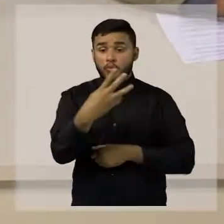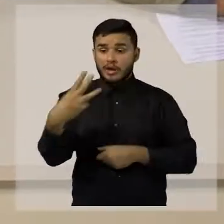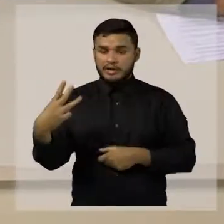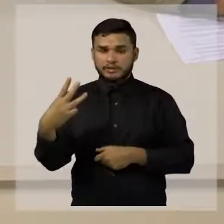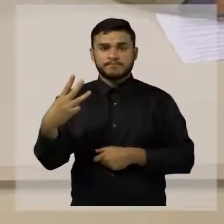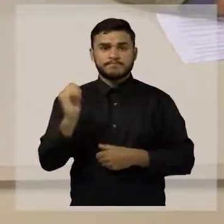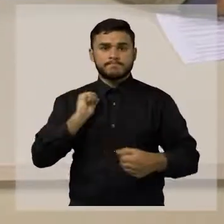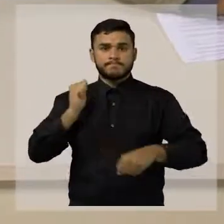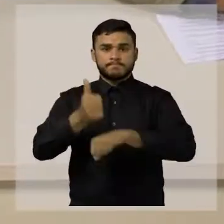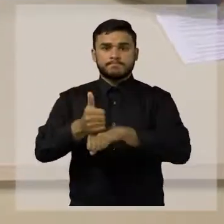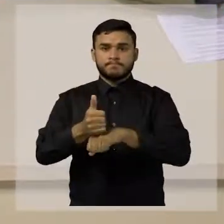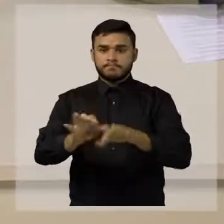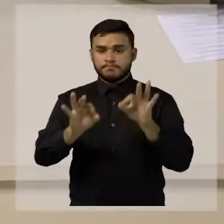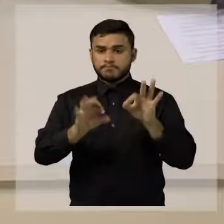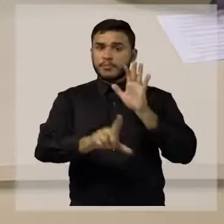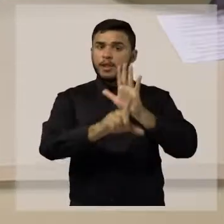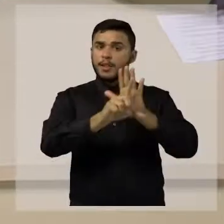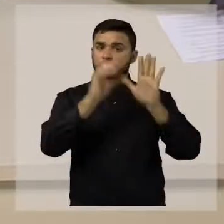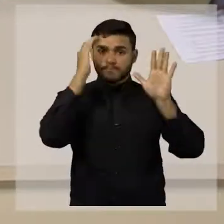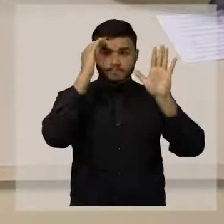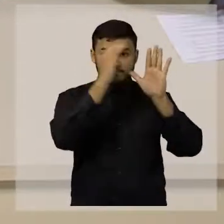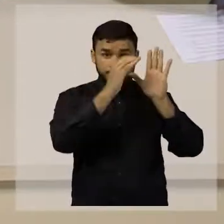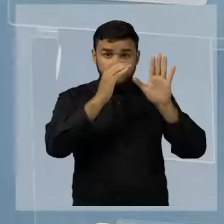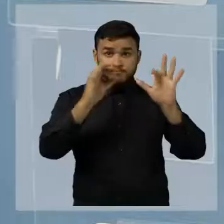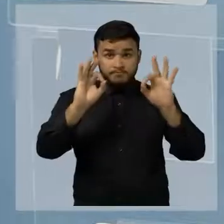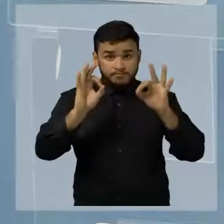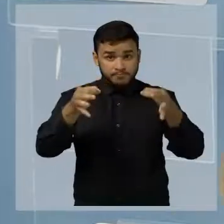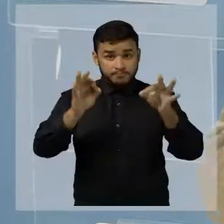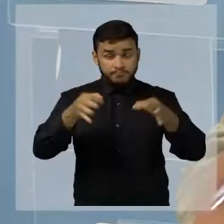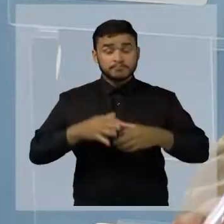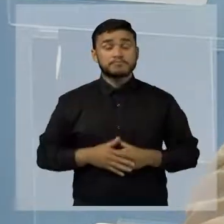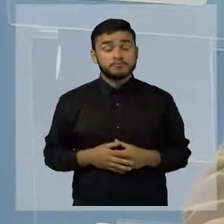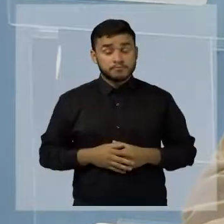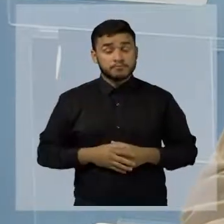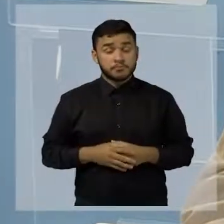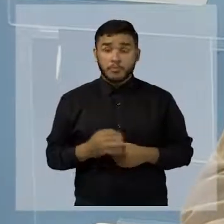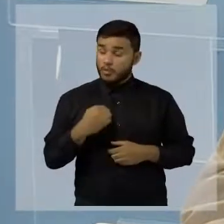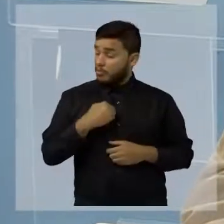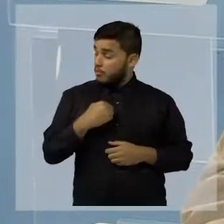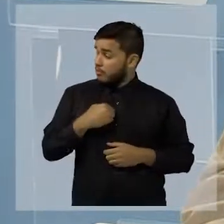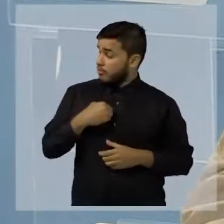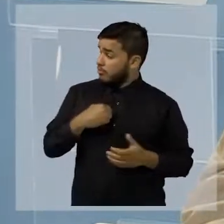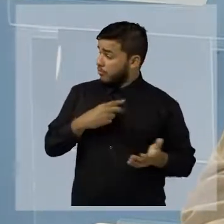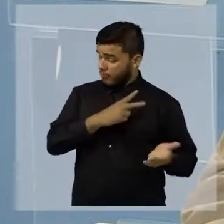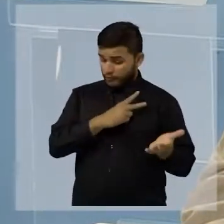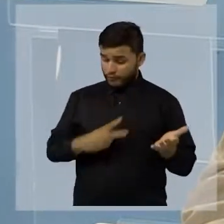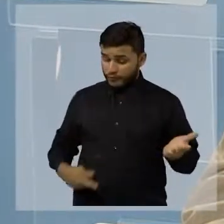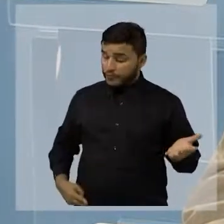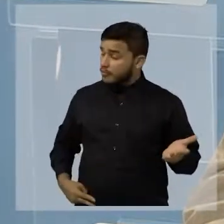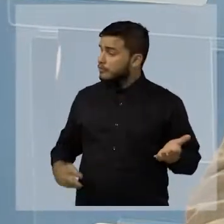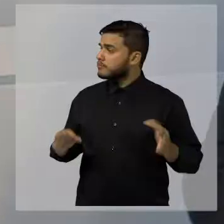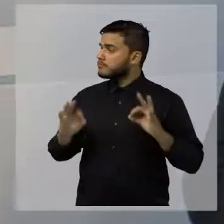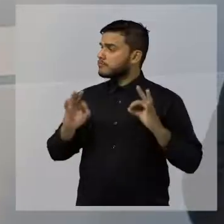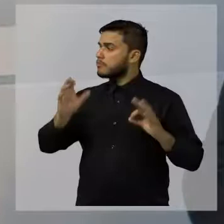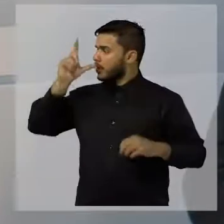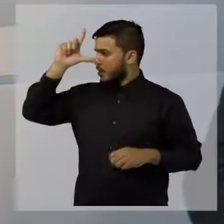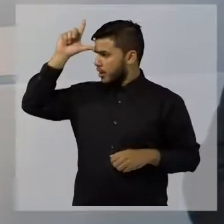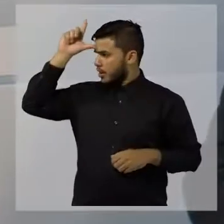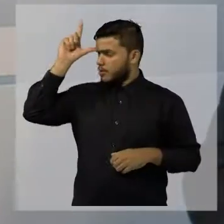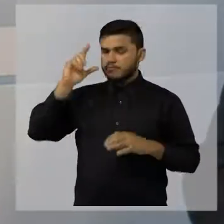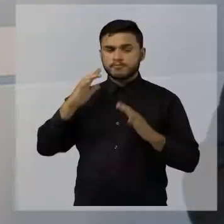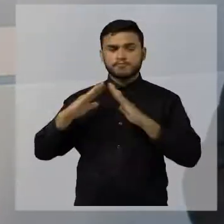povo dentro da lei, né? E é importante que se diga que o vereador, ele é sim um líder comunitário que está muito